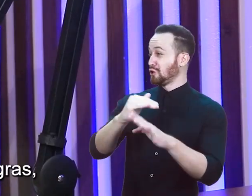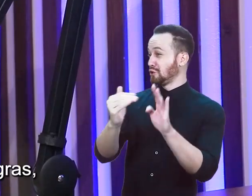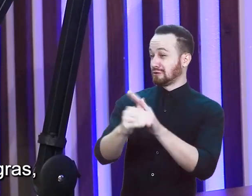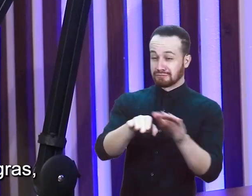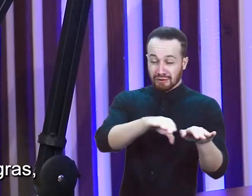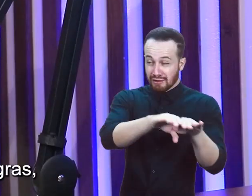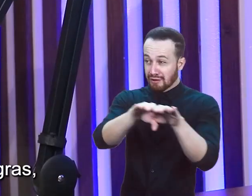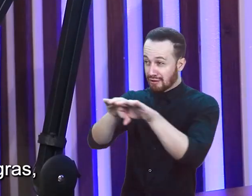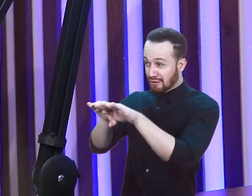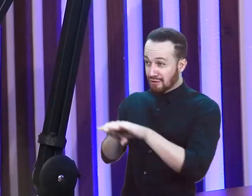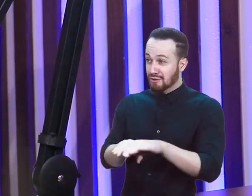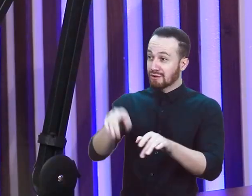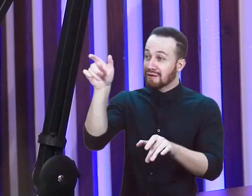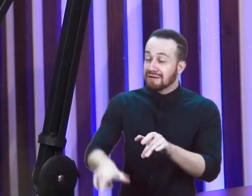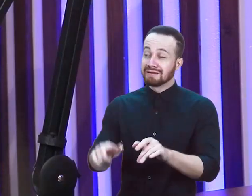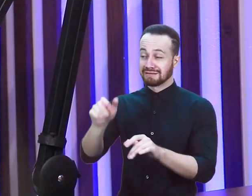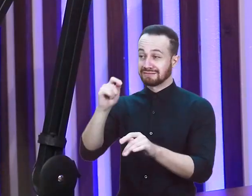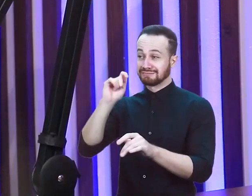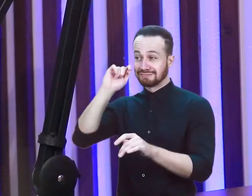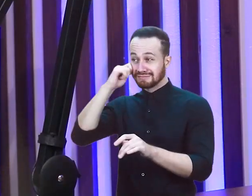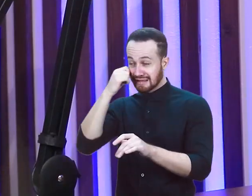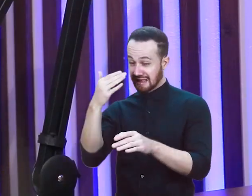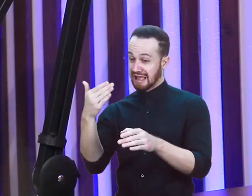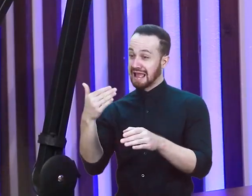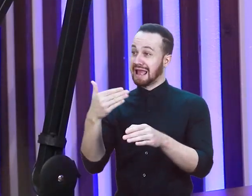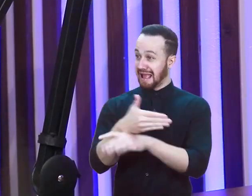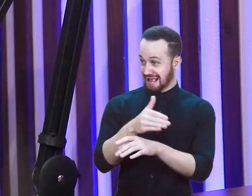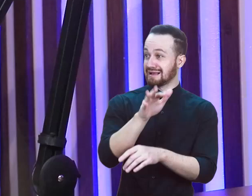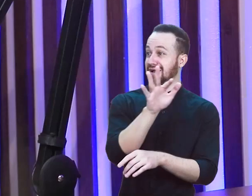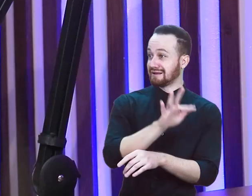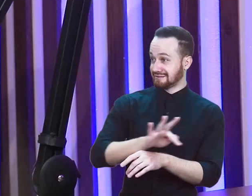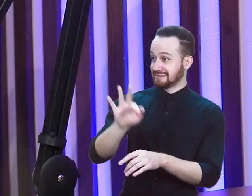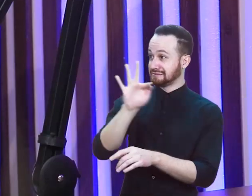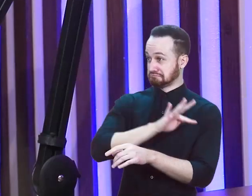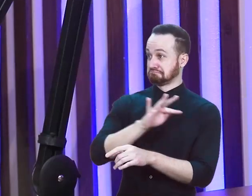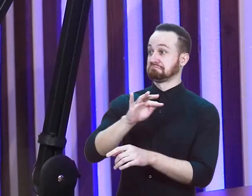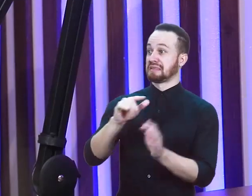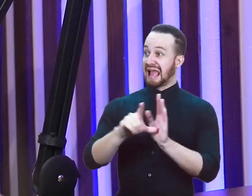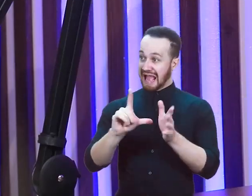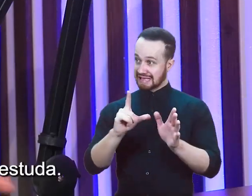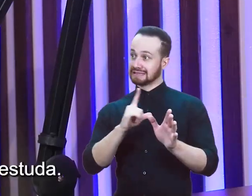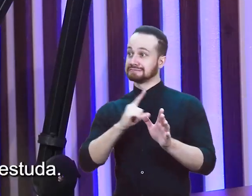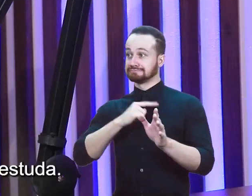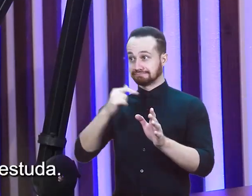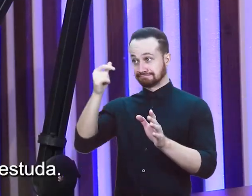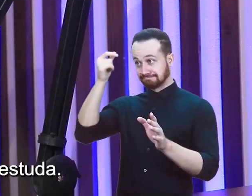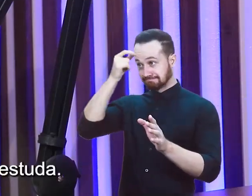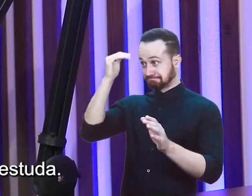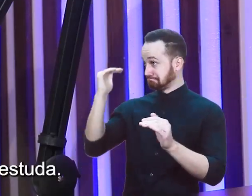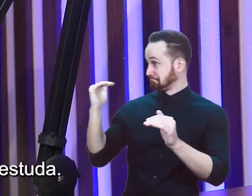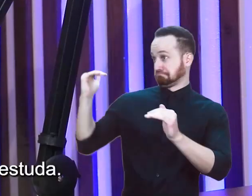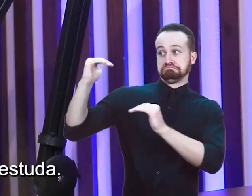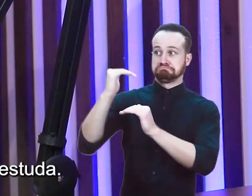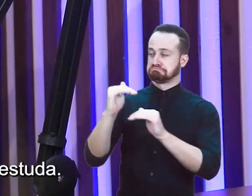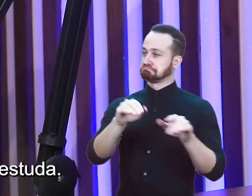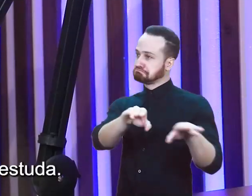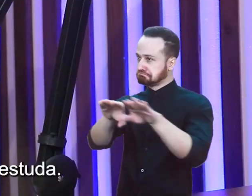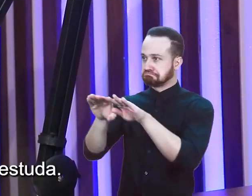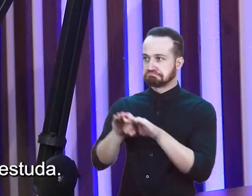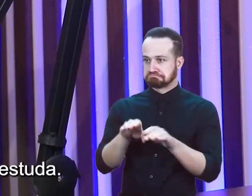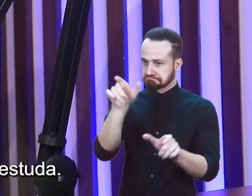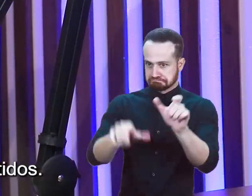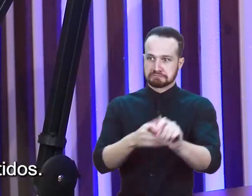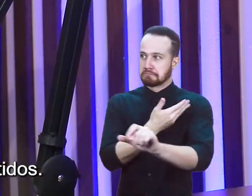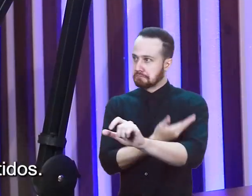meninos, meninas negras entraram na universidade e tiveram rendimento acima e normal de qualquer pessoa